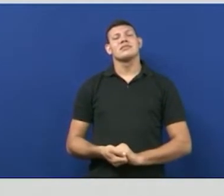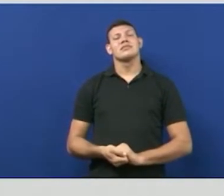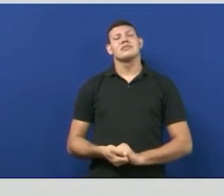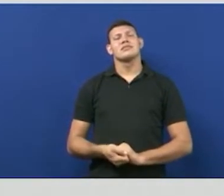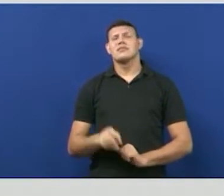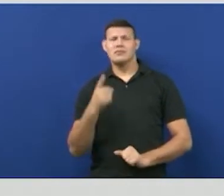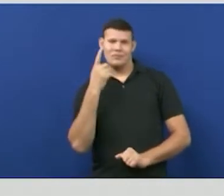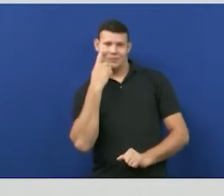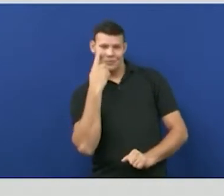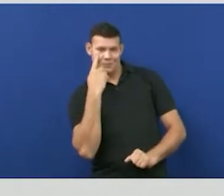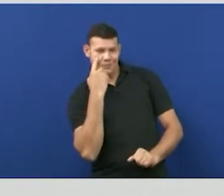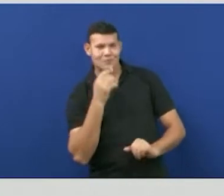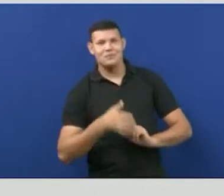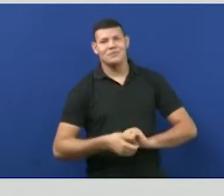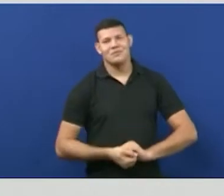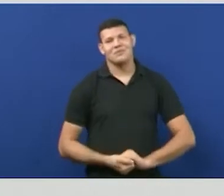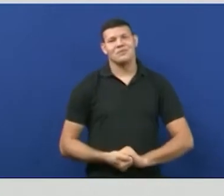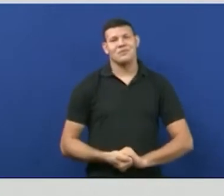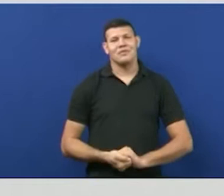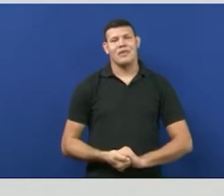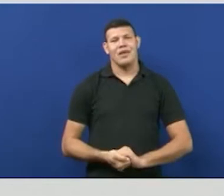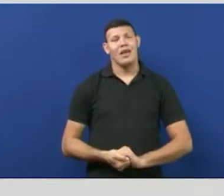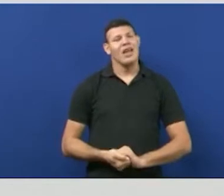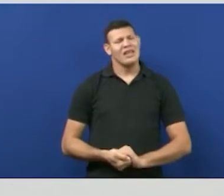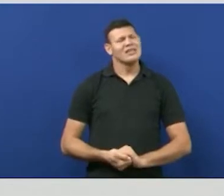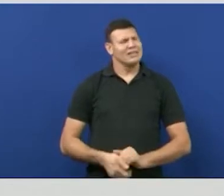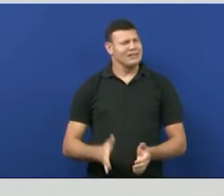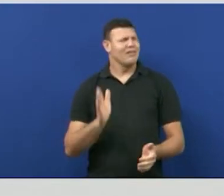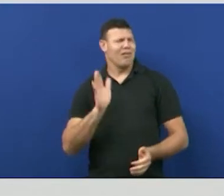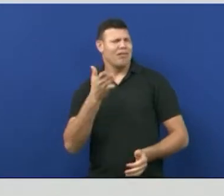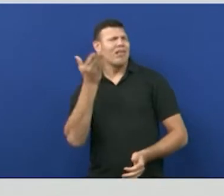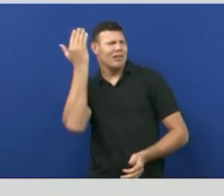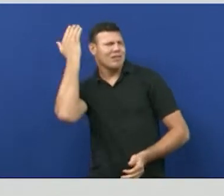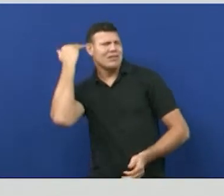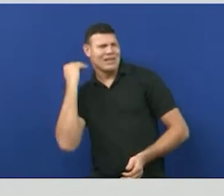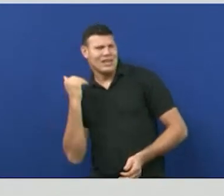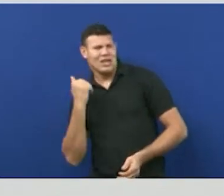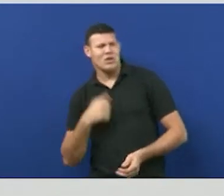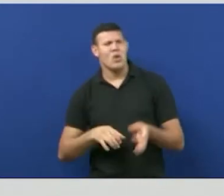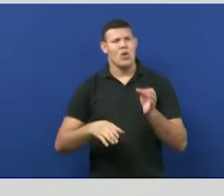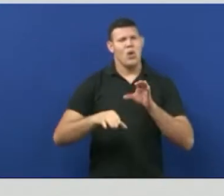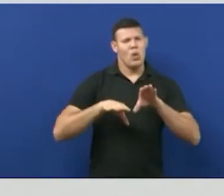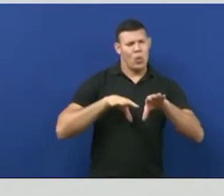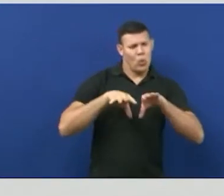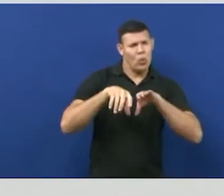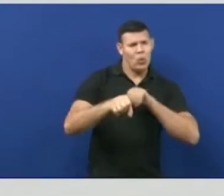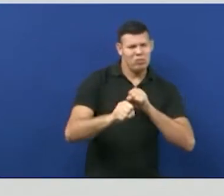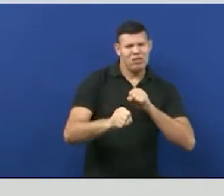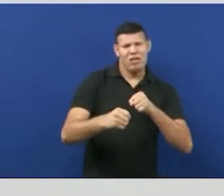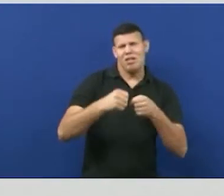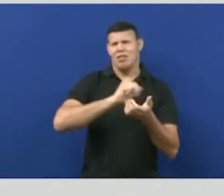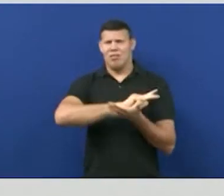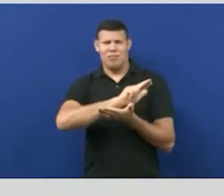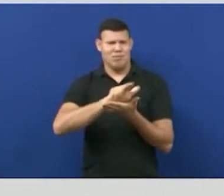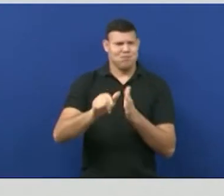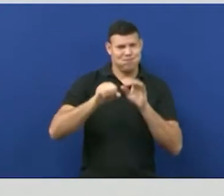Acompanhem comigo. Como eu disse, o nosso organismo se constitui de diversos tipos de